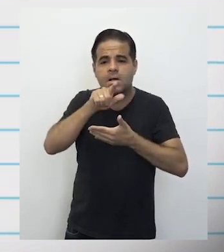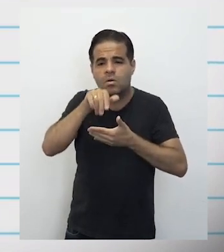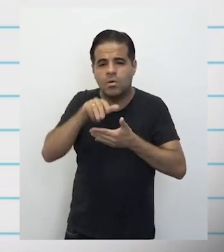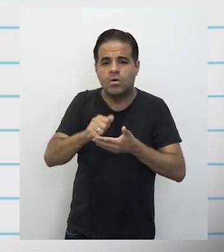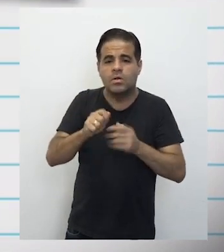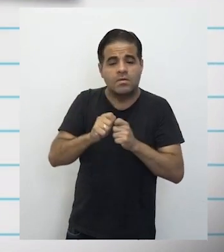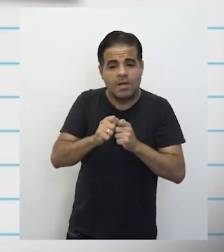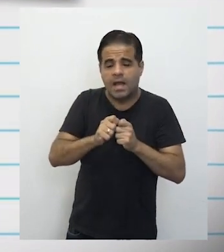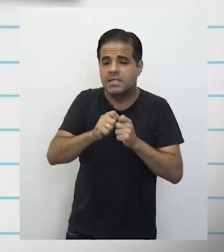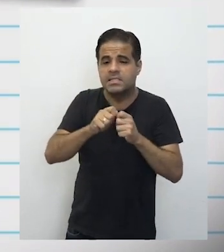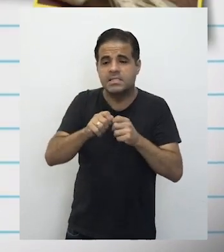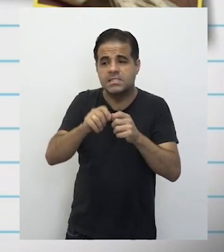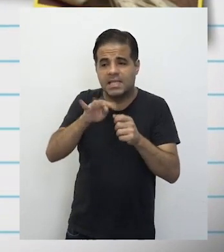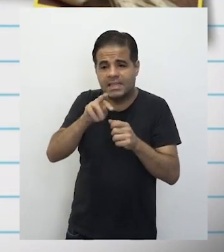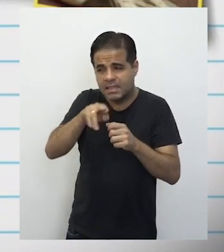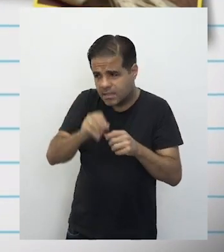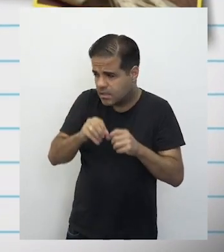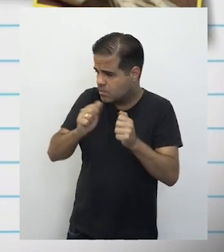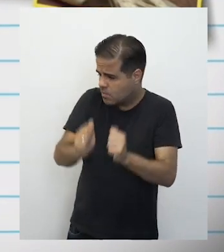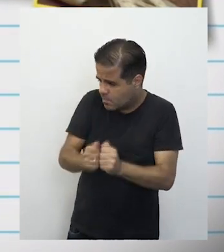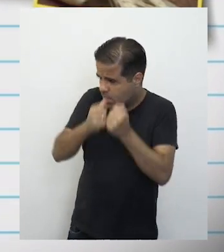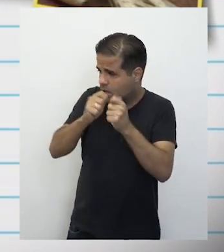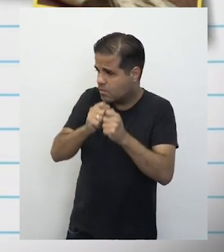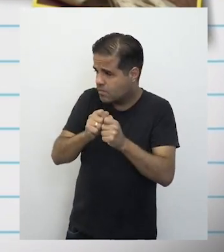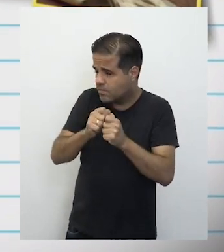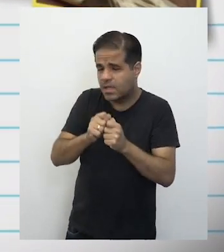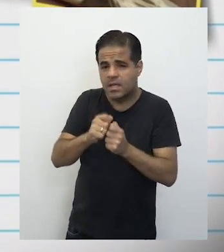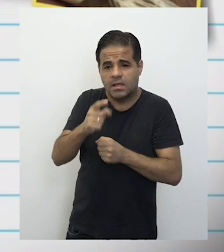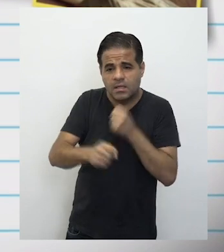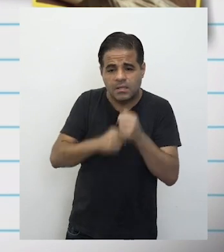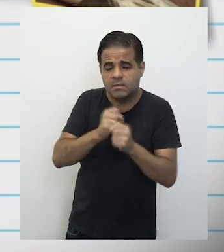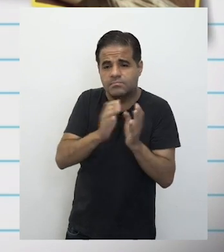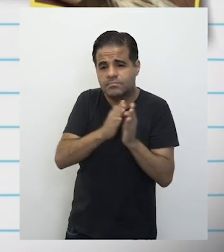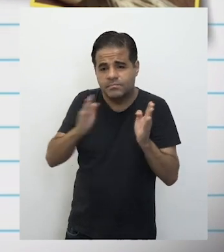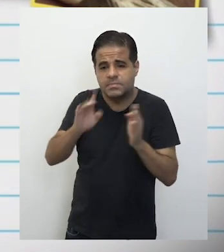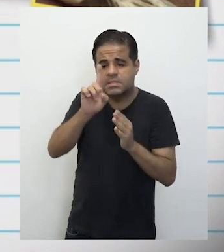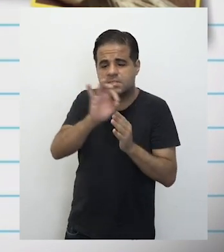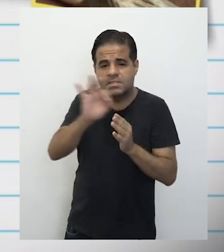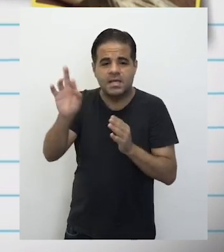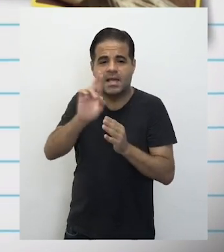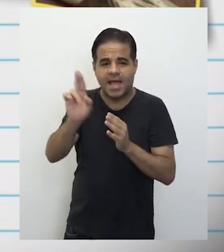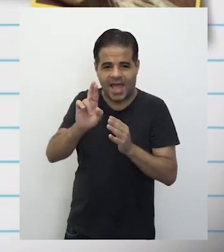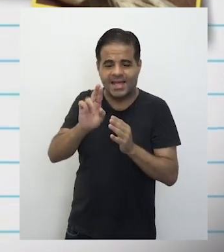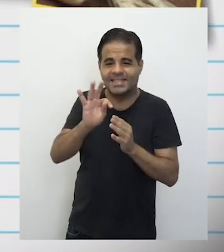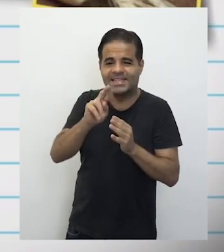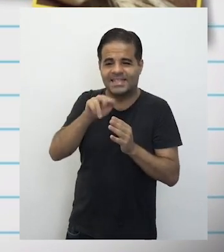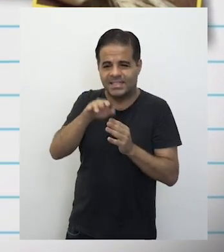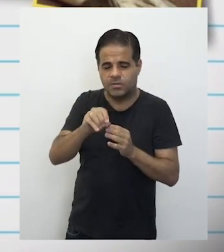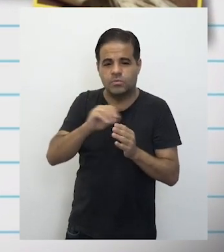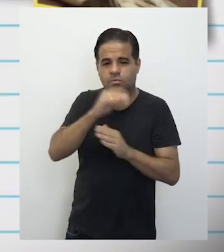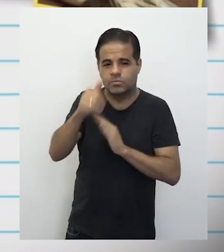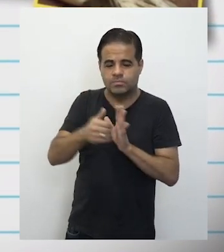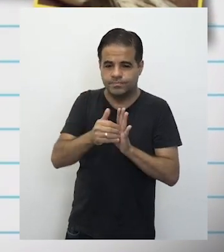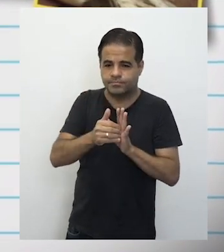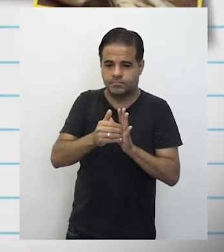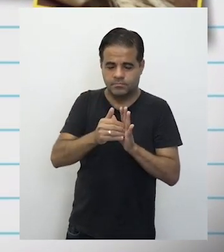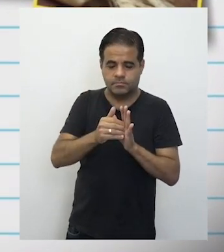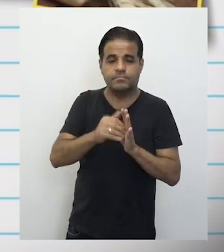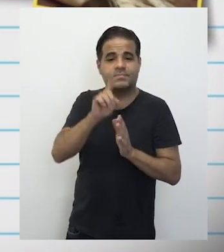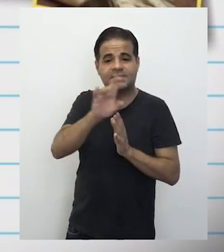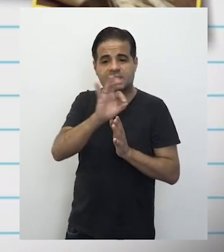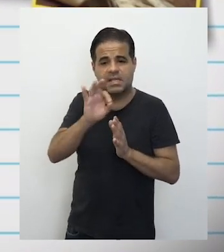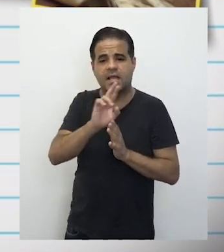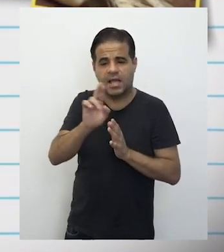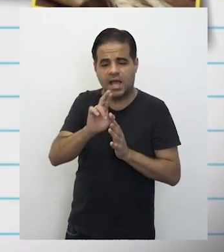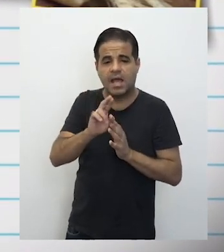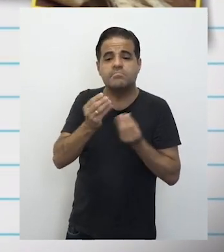trigo, farinha de trigo e pão. Nele foram produzidos o equivalente a R$100 de trigo. Todos os R$100 de trigo foram